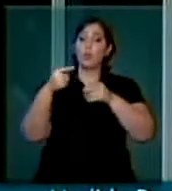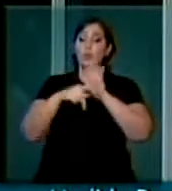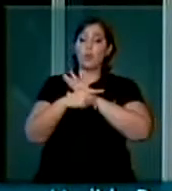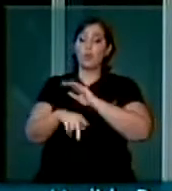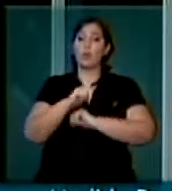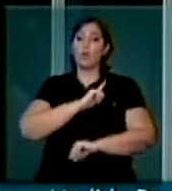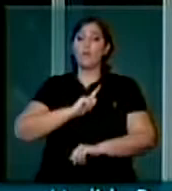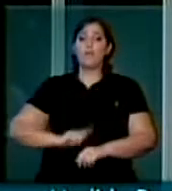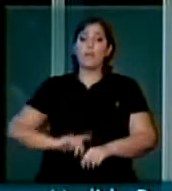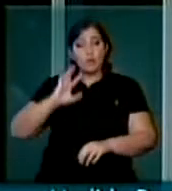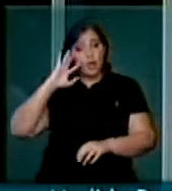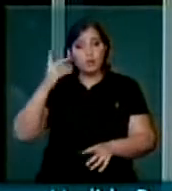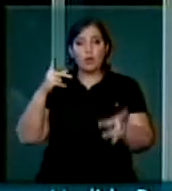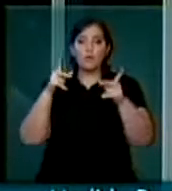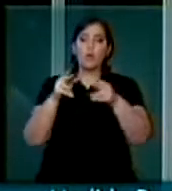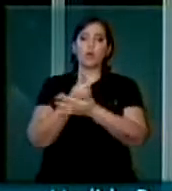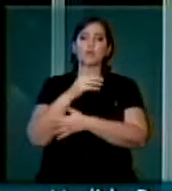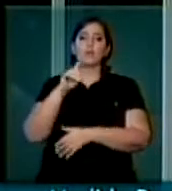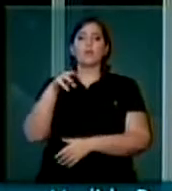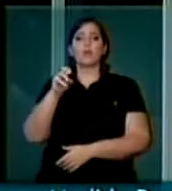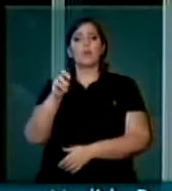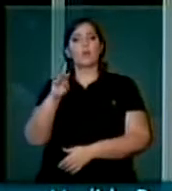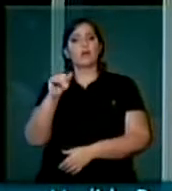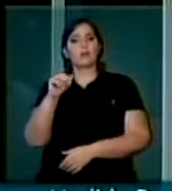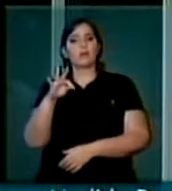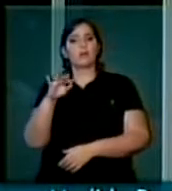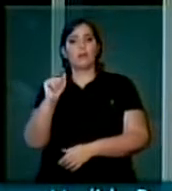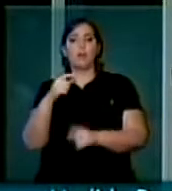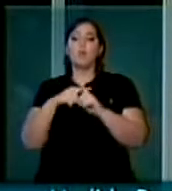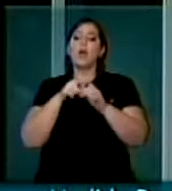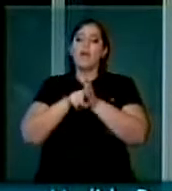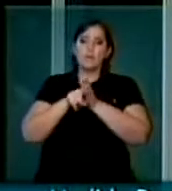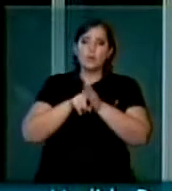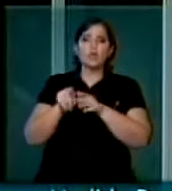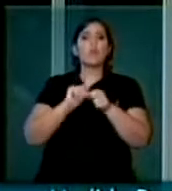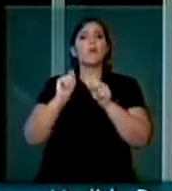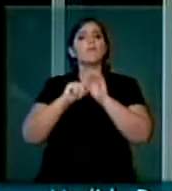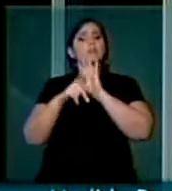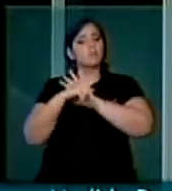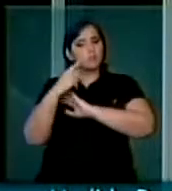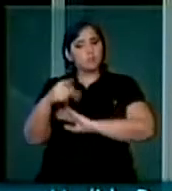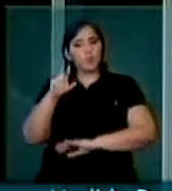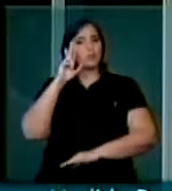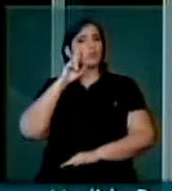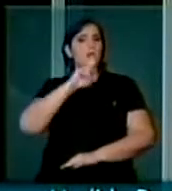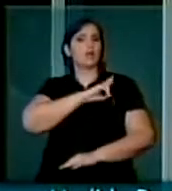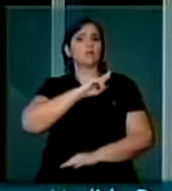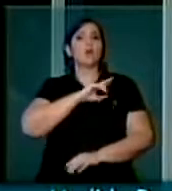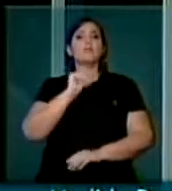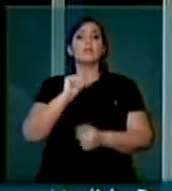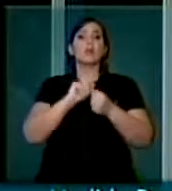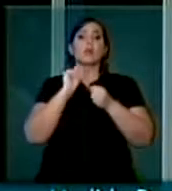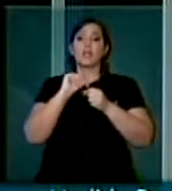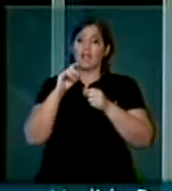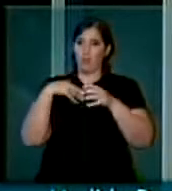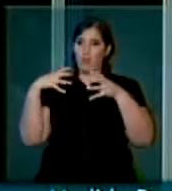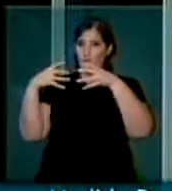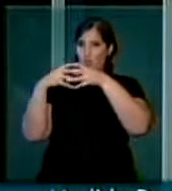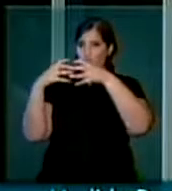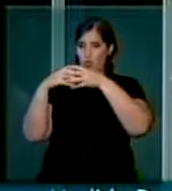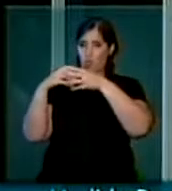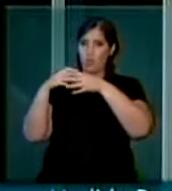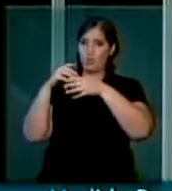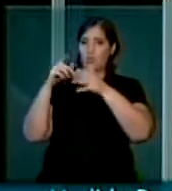tomou o Democratas, que investigou e fez aquilo que deveria ser feito, que é tirar dos seus quadros aqueles que